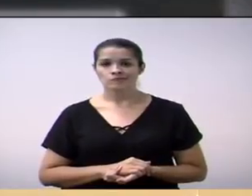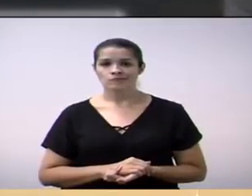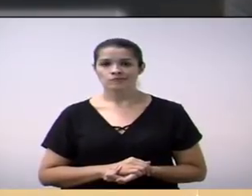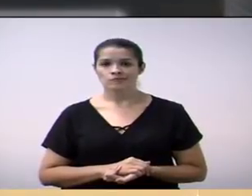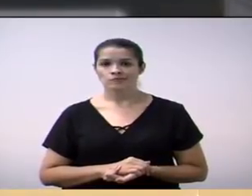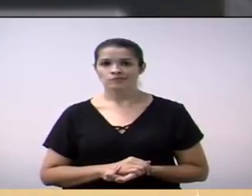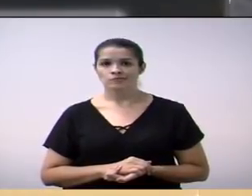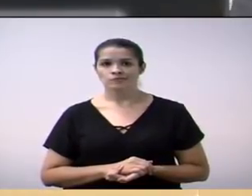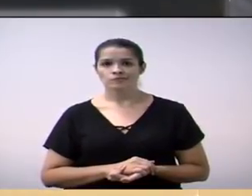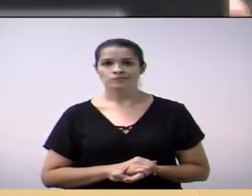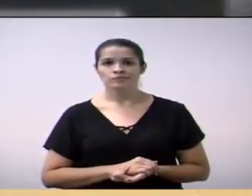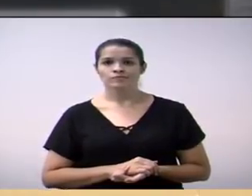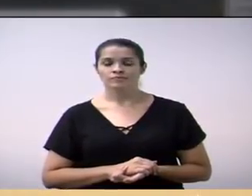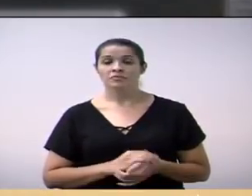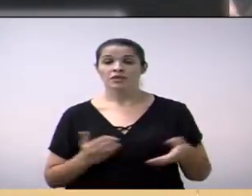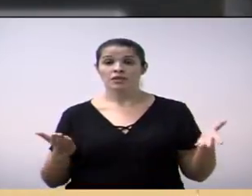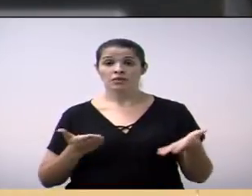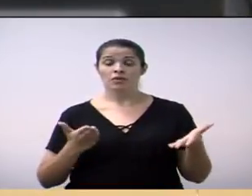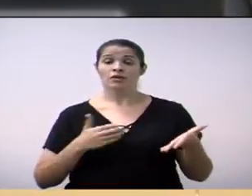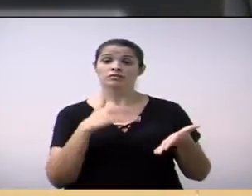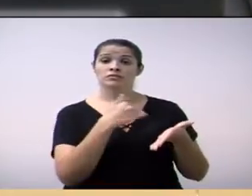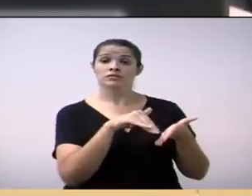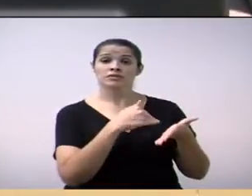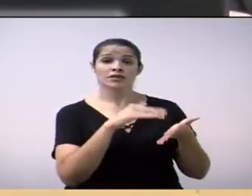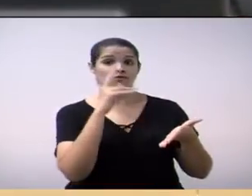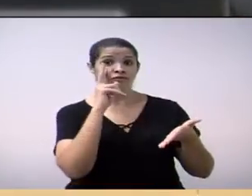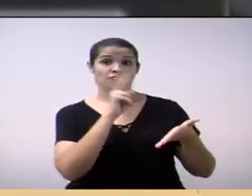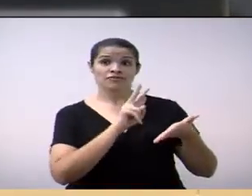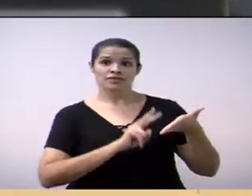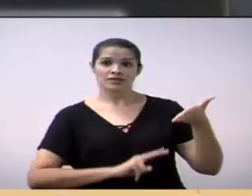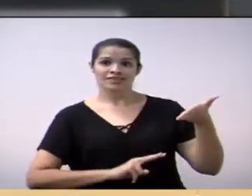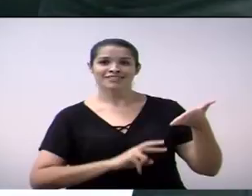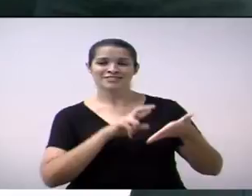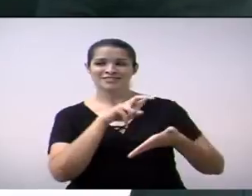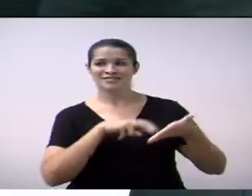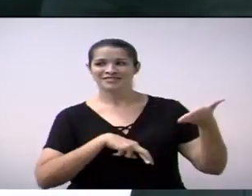Peço ao segundo secretário que faça a leitura dos requerimentos.